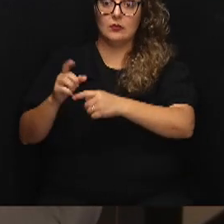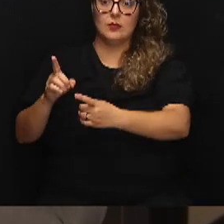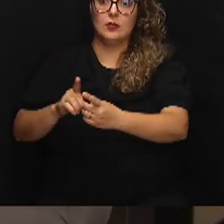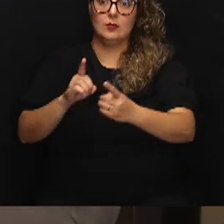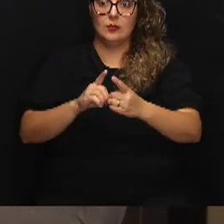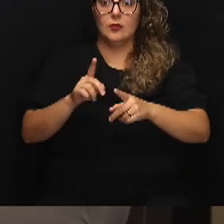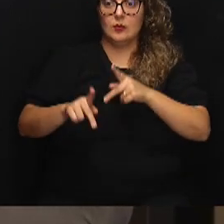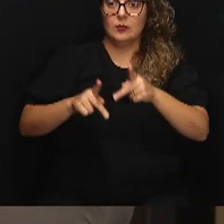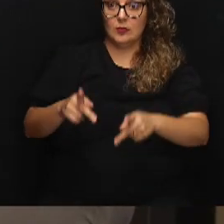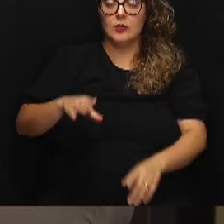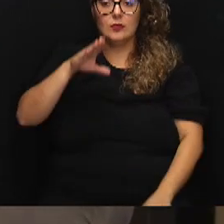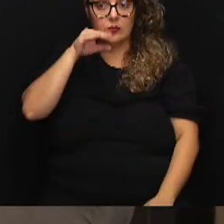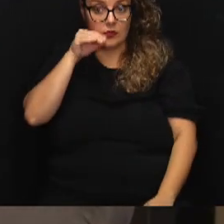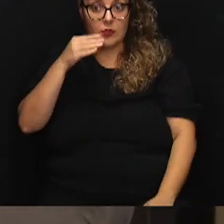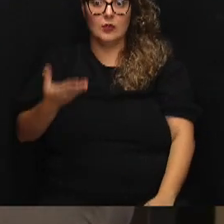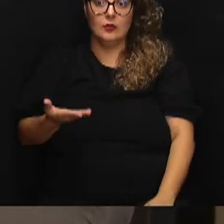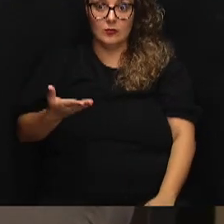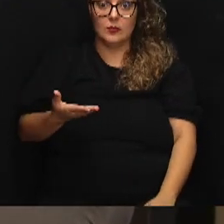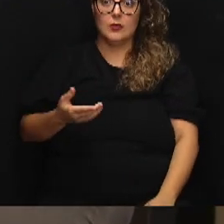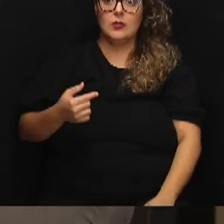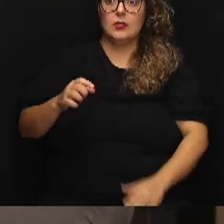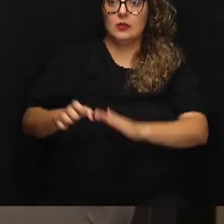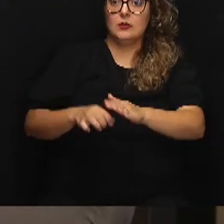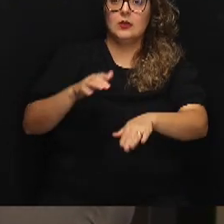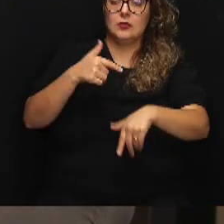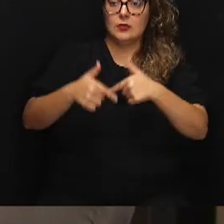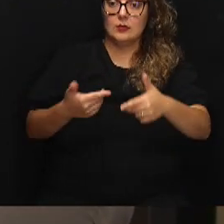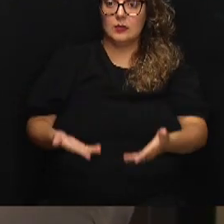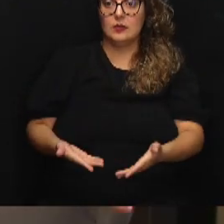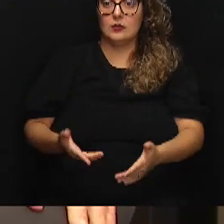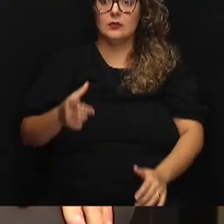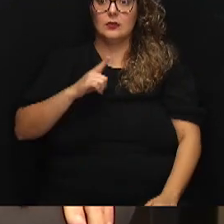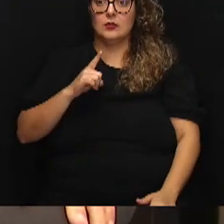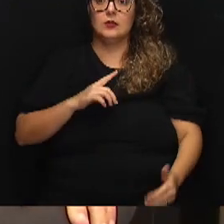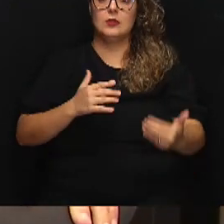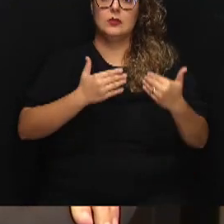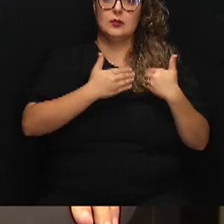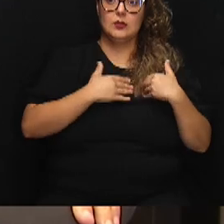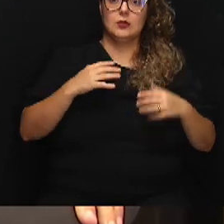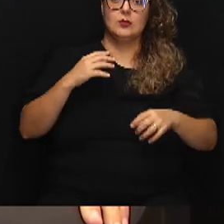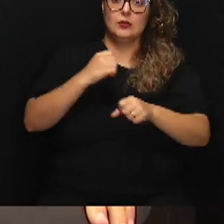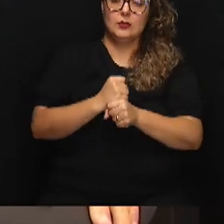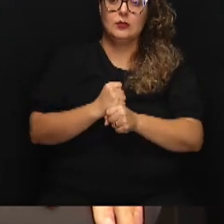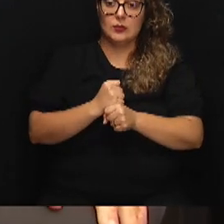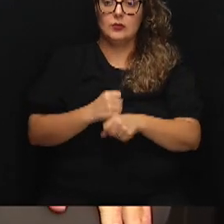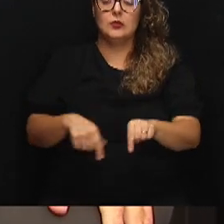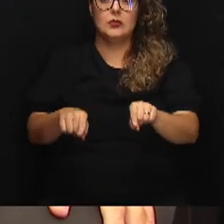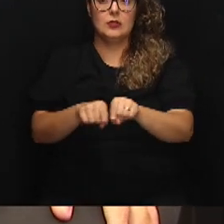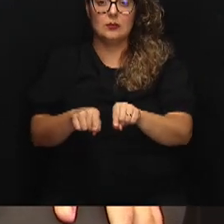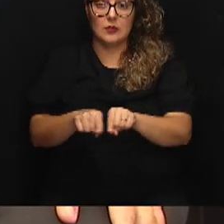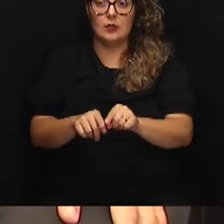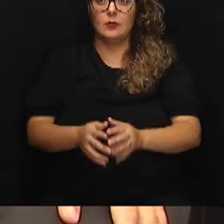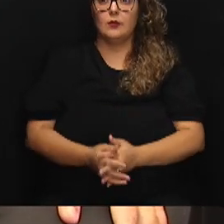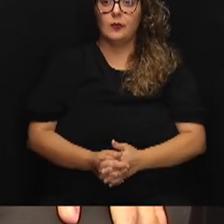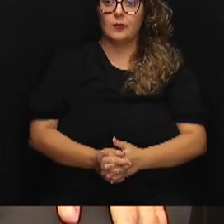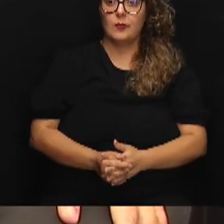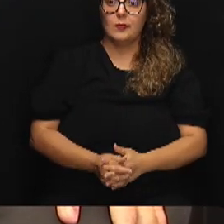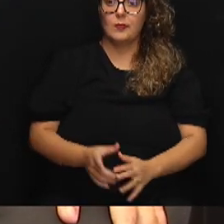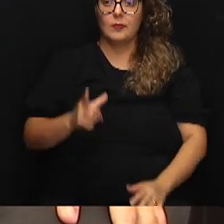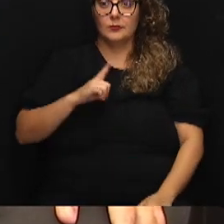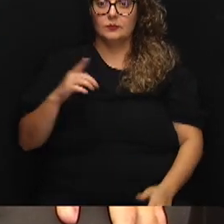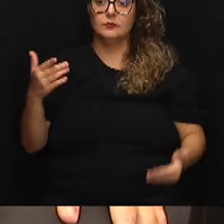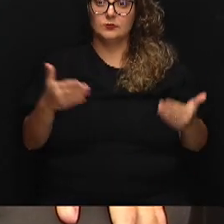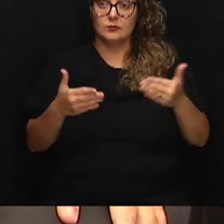meu colaborador ou a empresa que eu estou atuando. Então, basicamente, você tem essa responsabilidade do todo. Além disso, você tem a